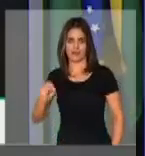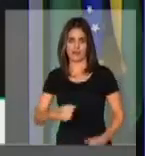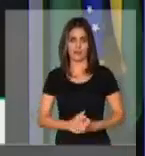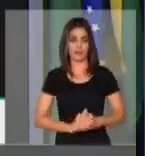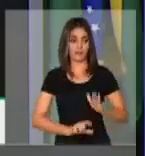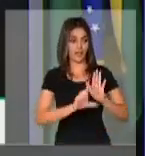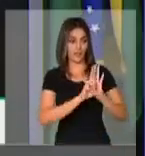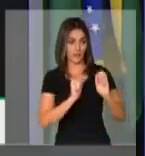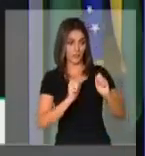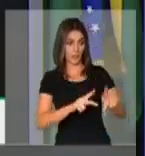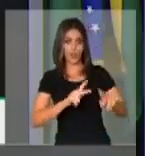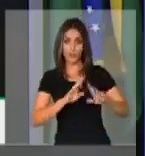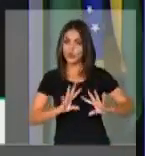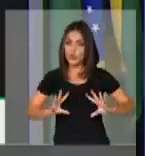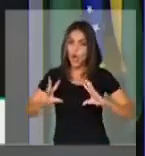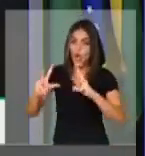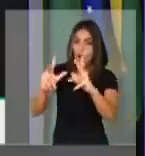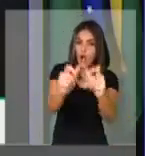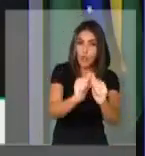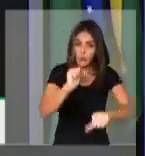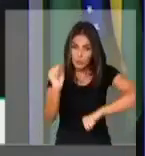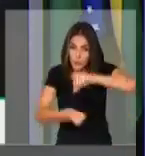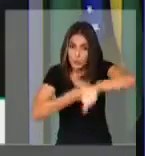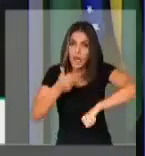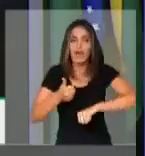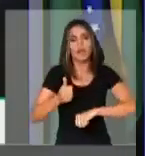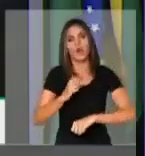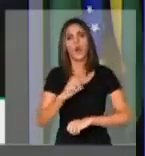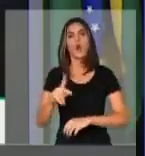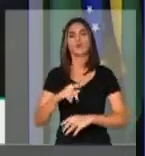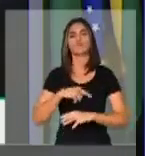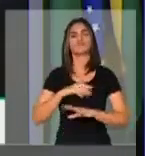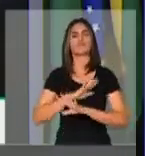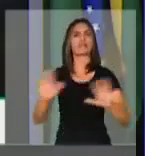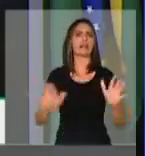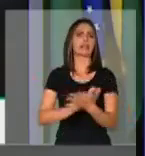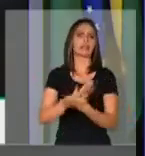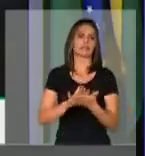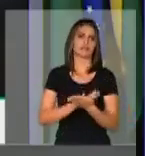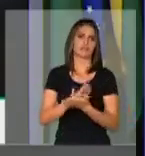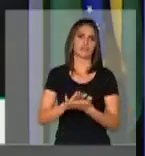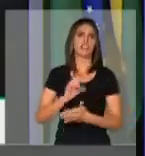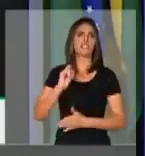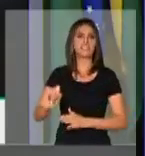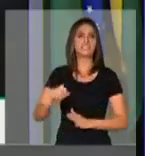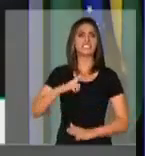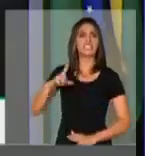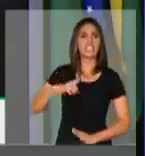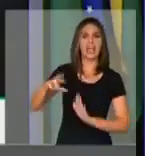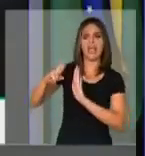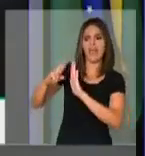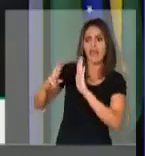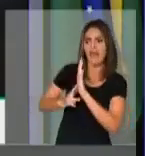é para todo mundo, ou não é para ninguém. Se ficarmos estabelecendo uma série